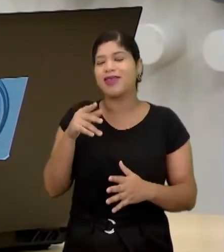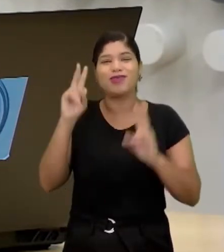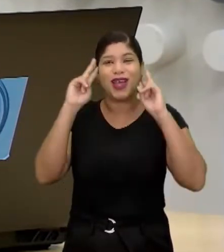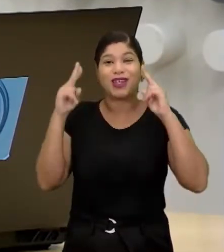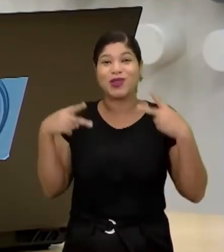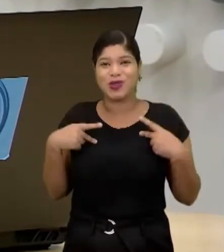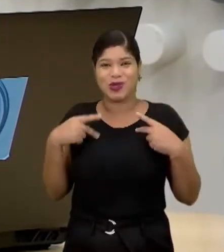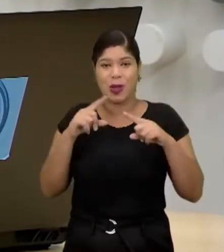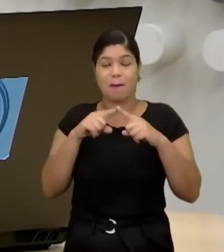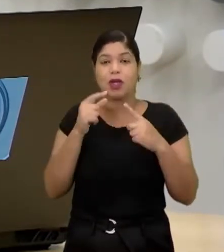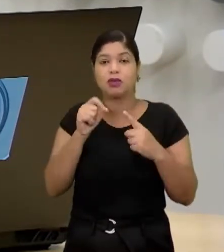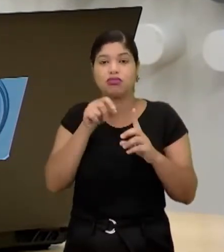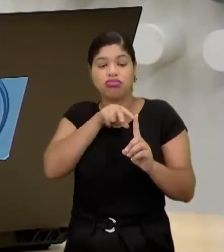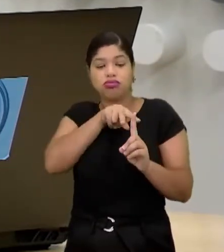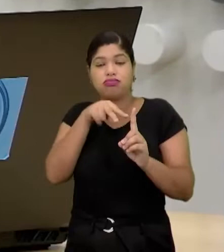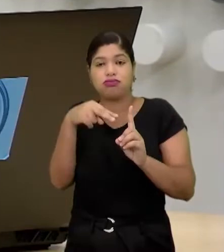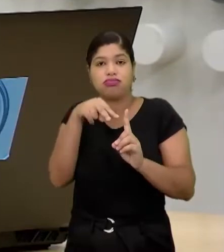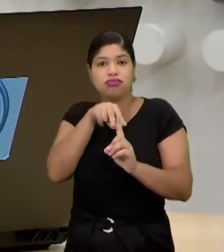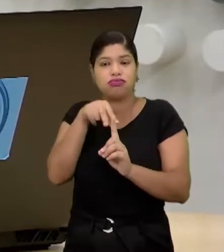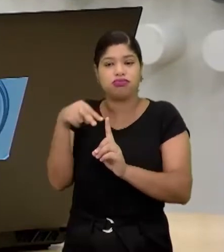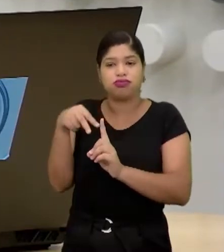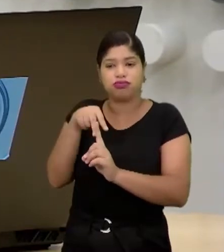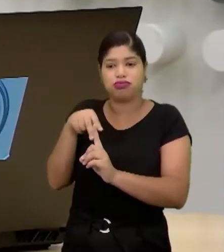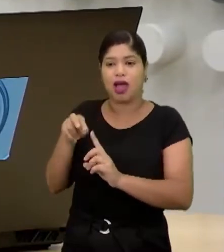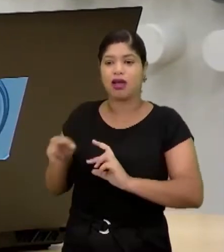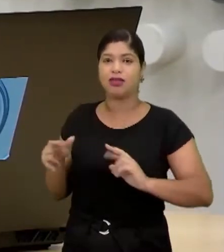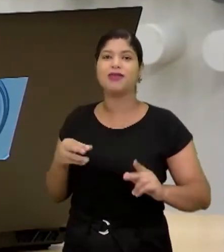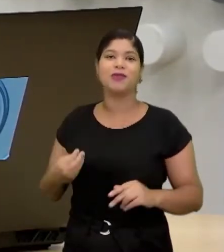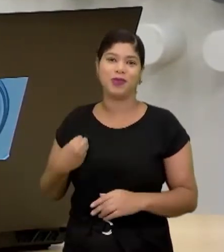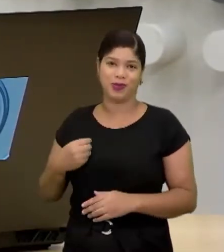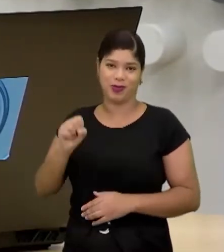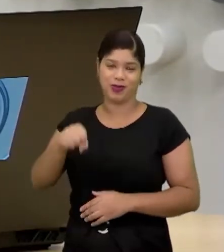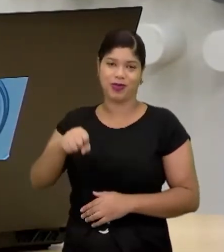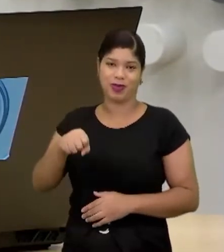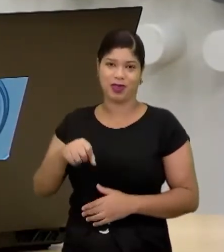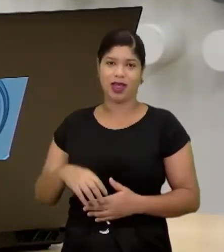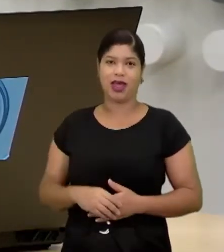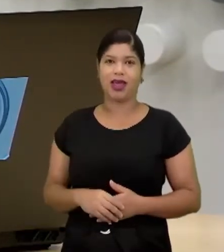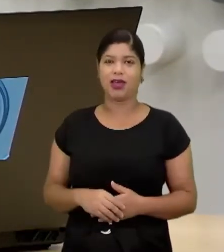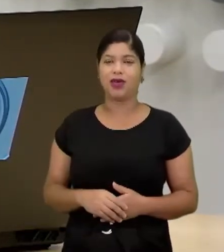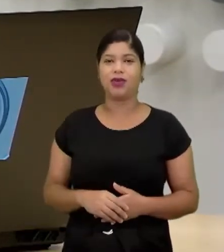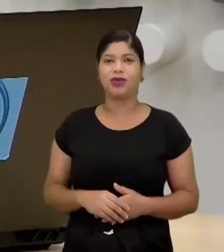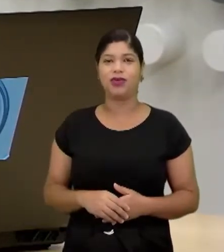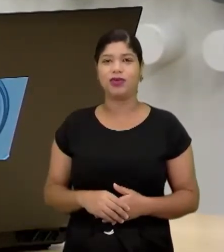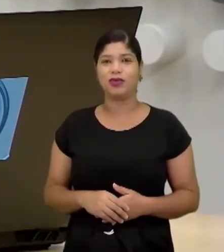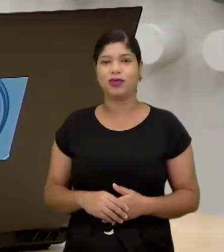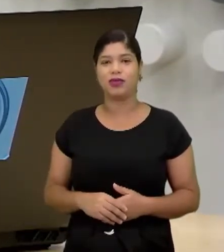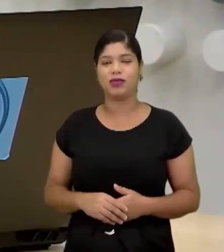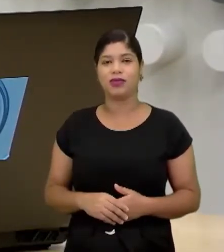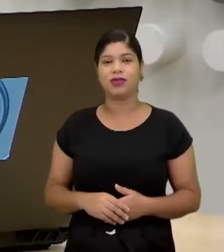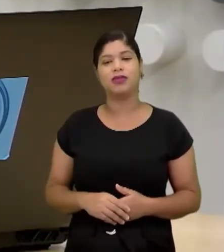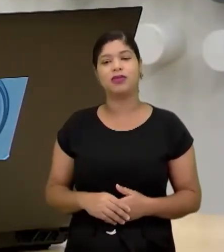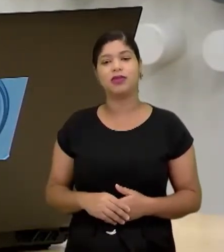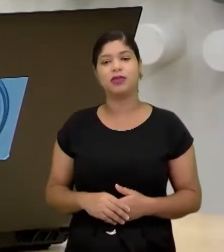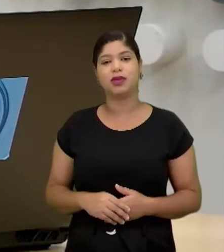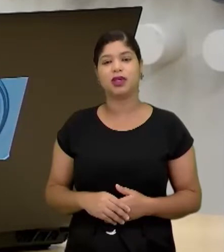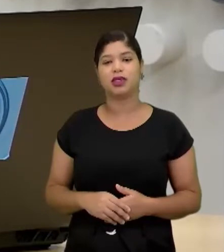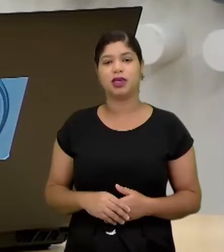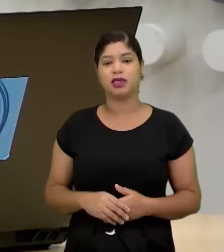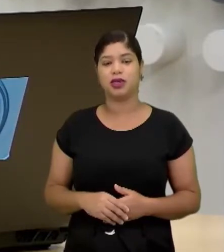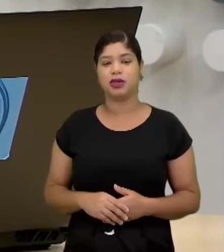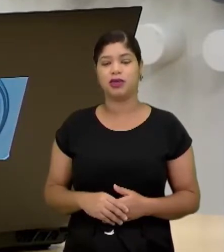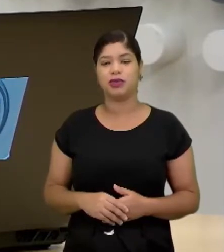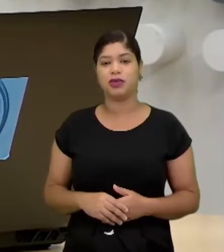falando de perspectivas bastante diferença e a gente vai tentar um pouco perfilar metros a